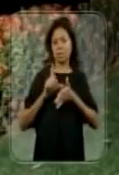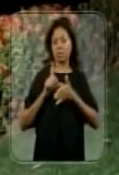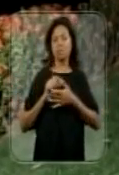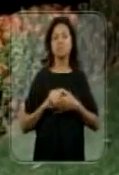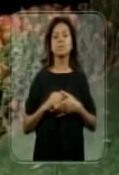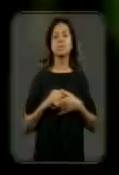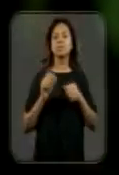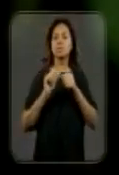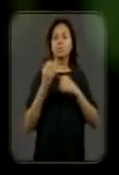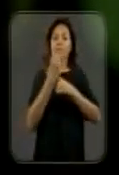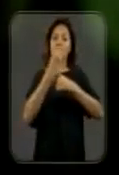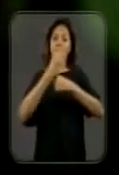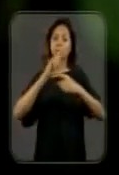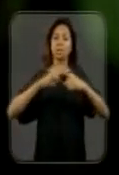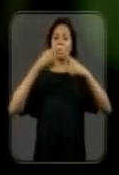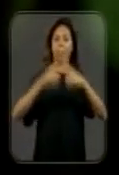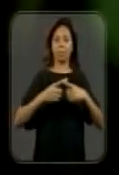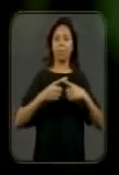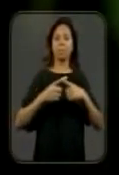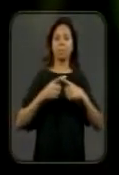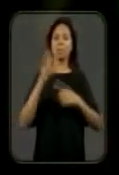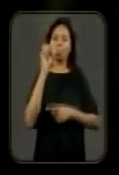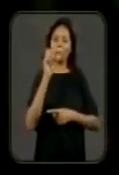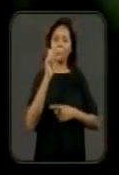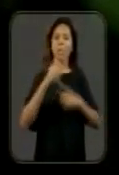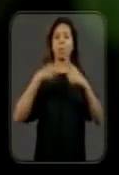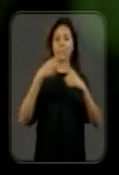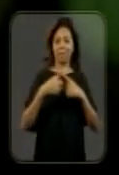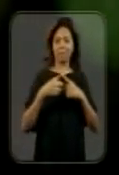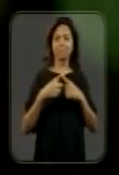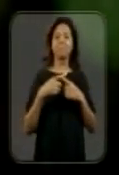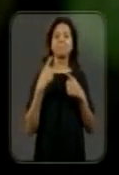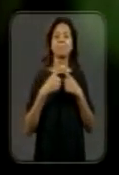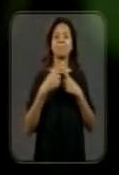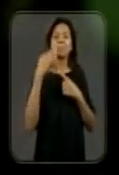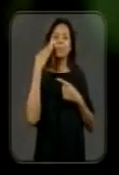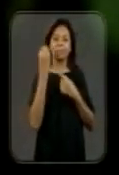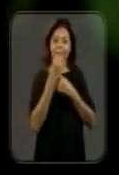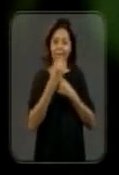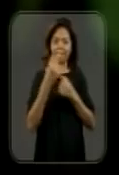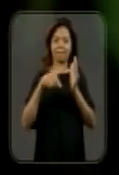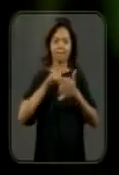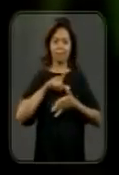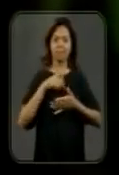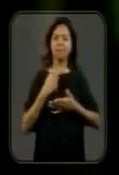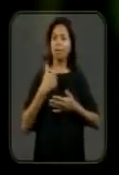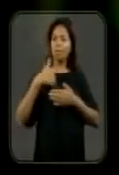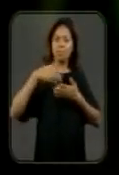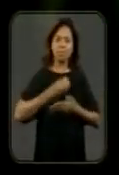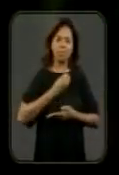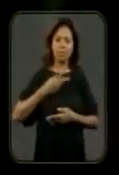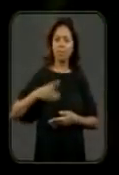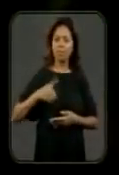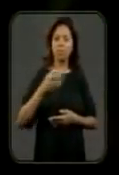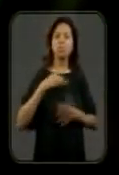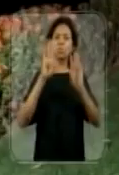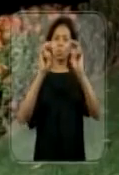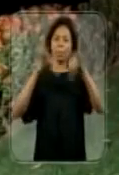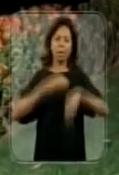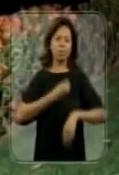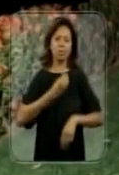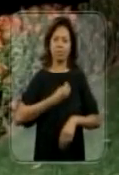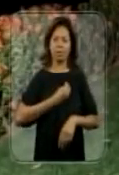fazia novamente, você só vai se cuidar mais ainda, mais um pouco, além do que você já se cuidava, e bola pra